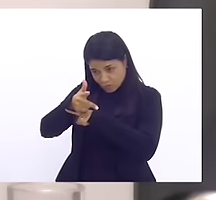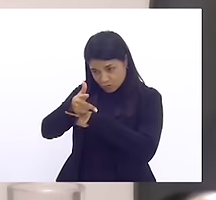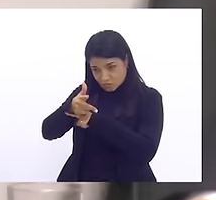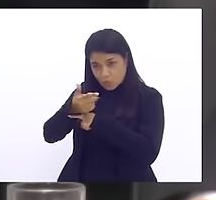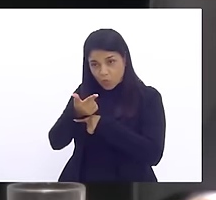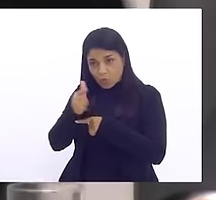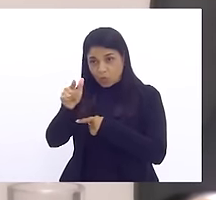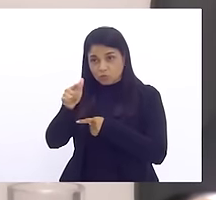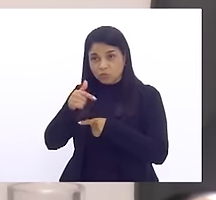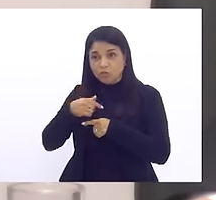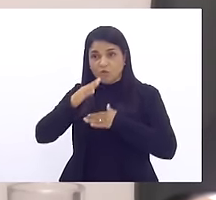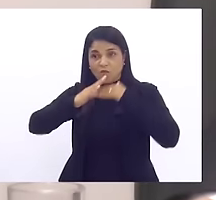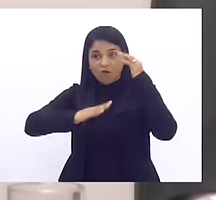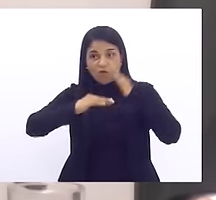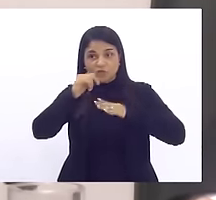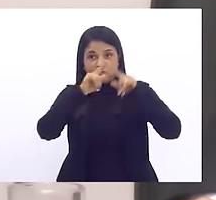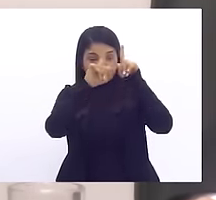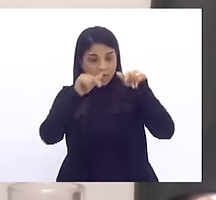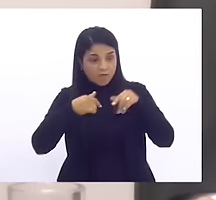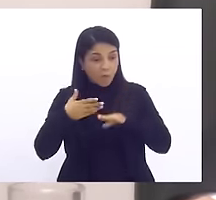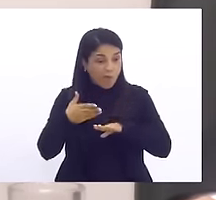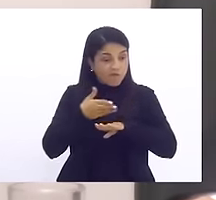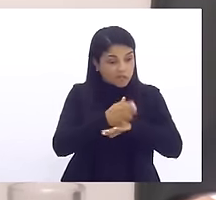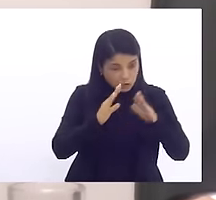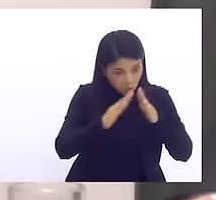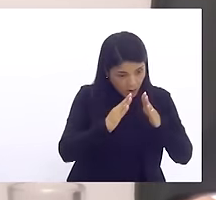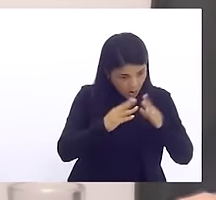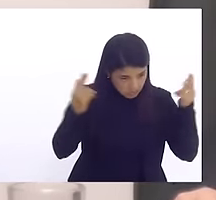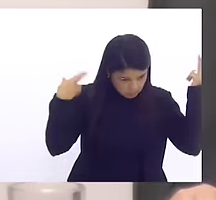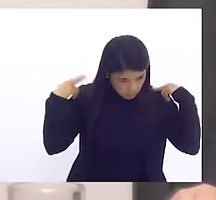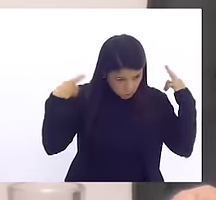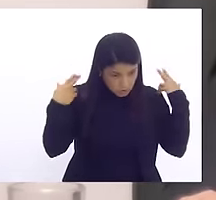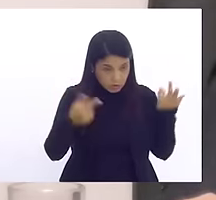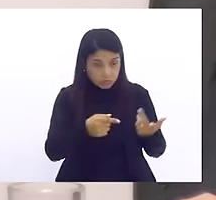de onde o funcionário dela fala que vai invadir a casa do motorista pô